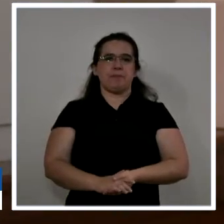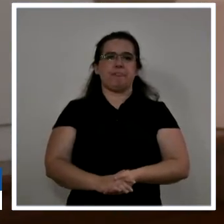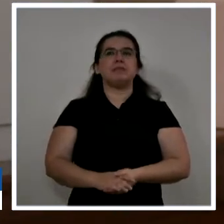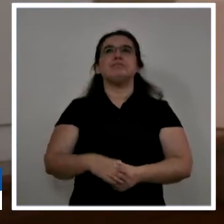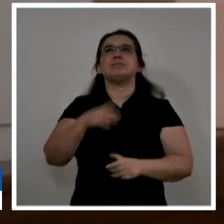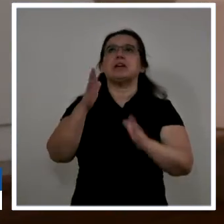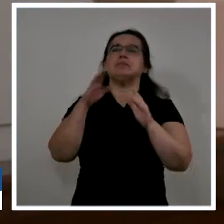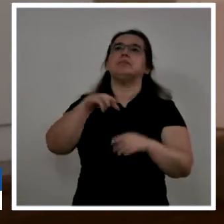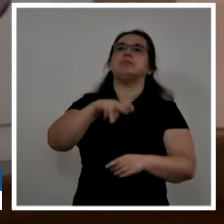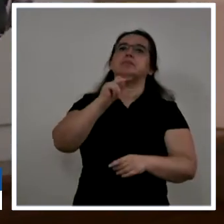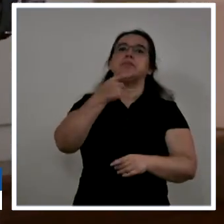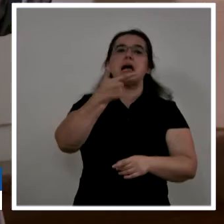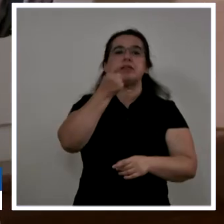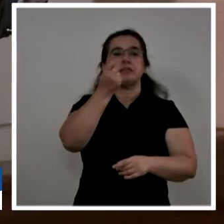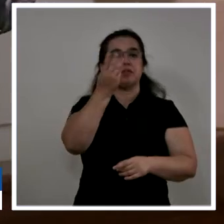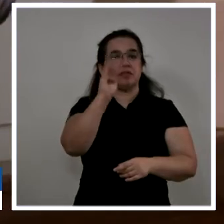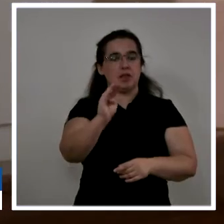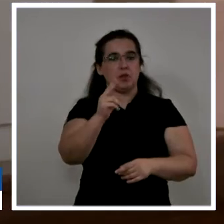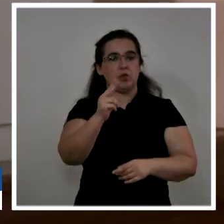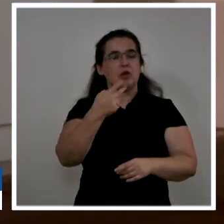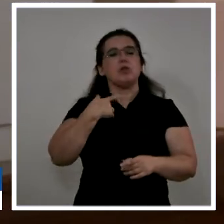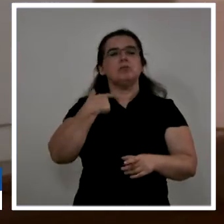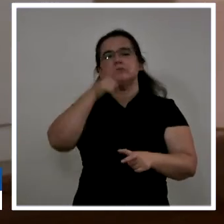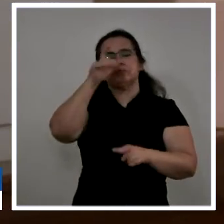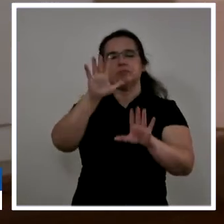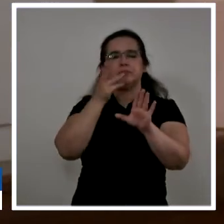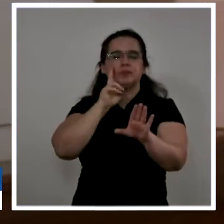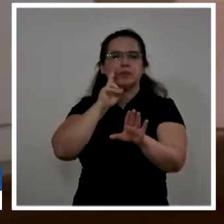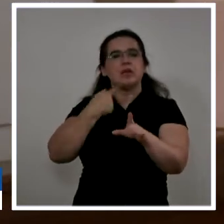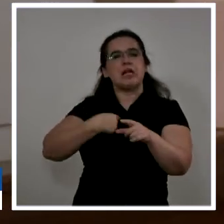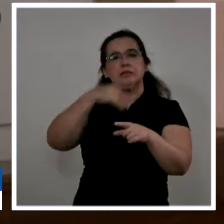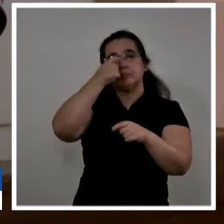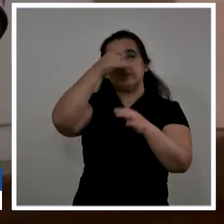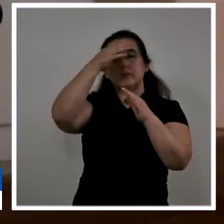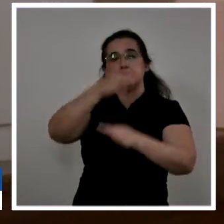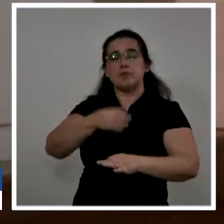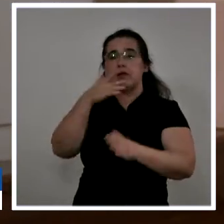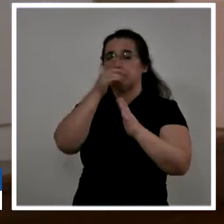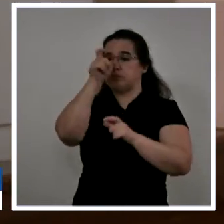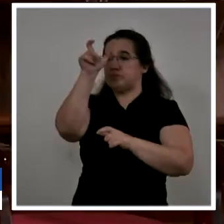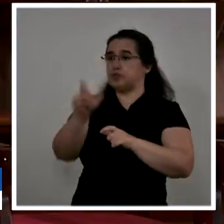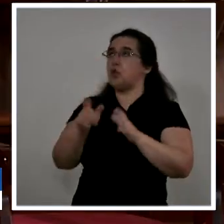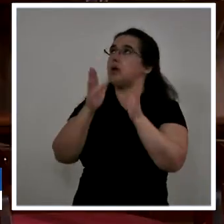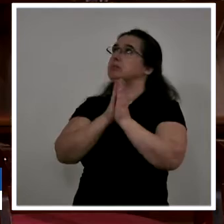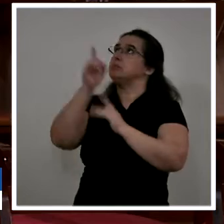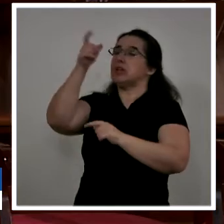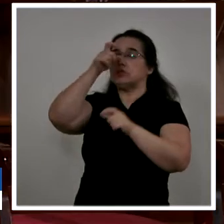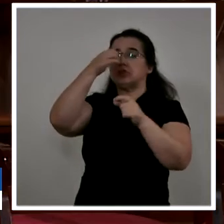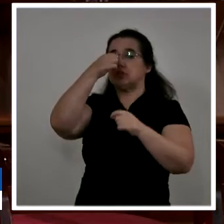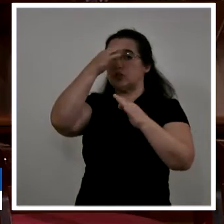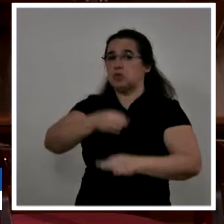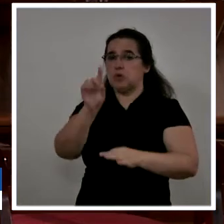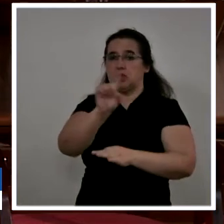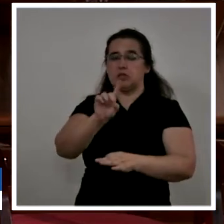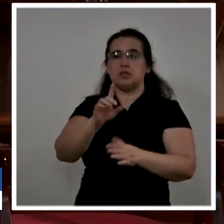palavras de um ateu, e depois eu falarei mais deste ateu no fim da apresentação. Carl Sagan. Um ateu que se chama Carl Sagan também.